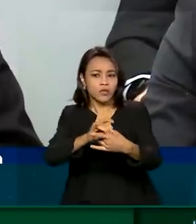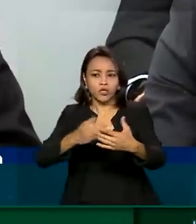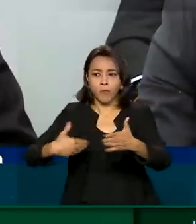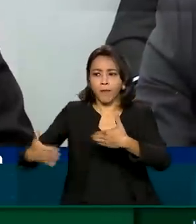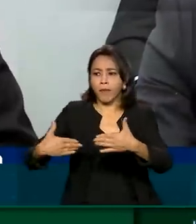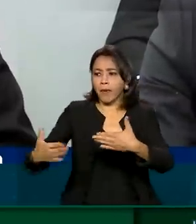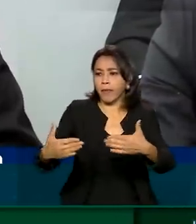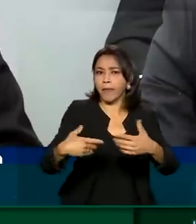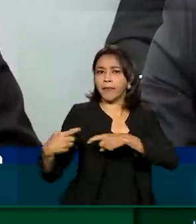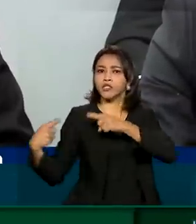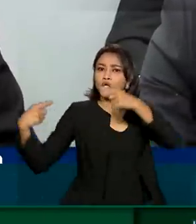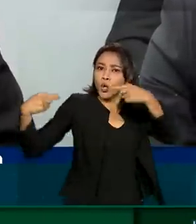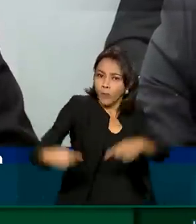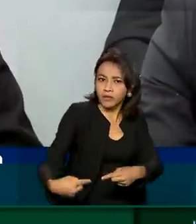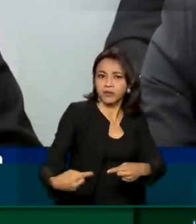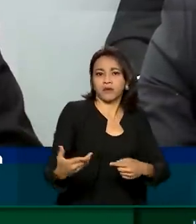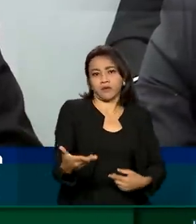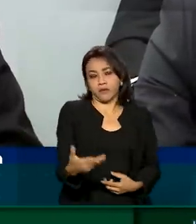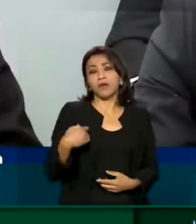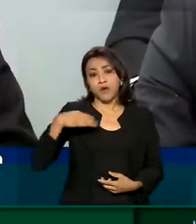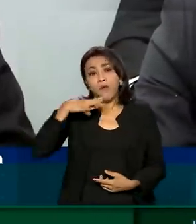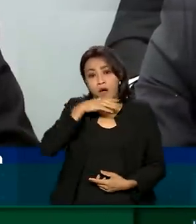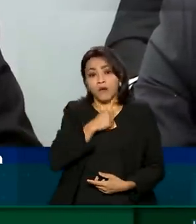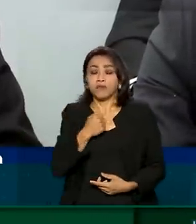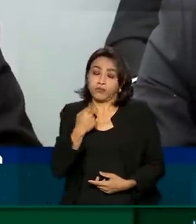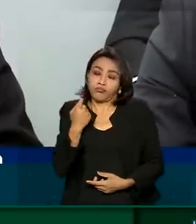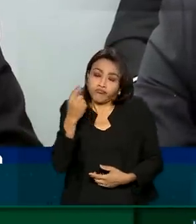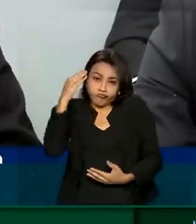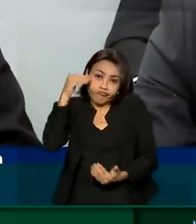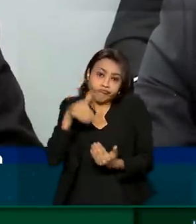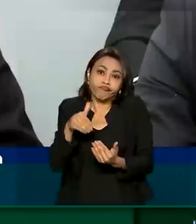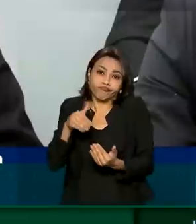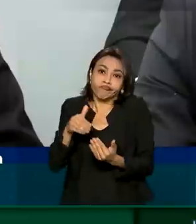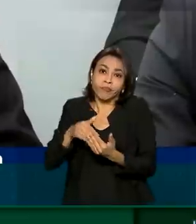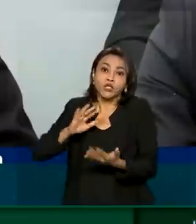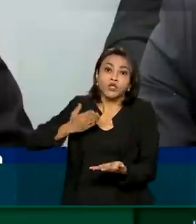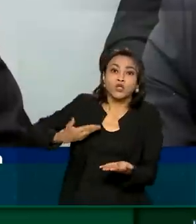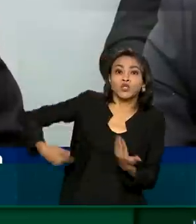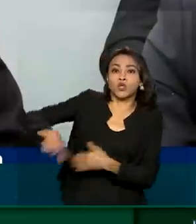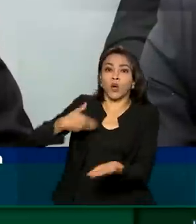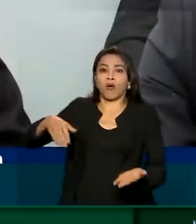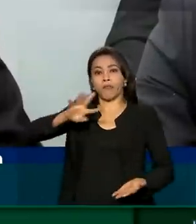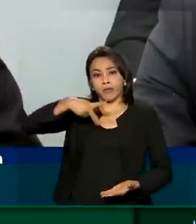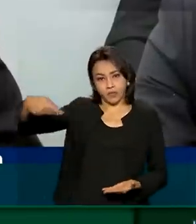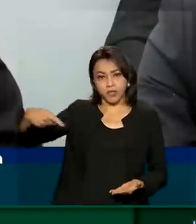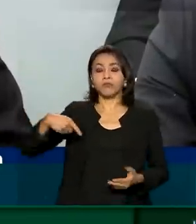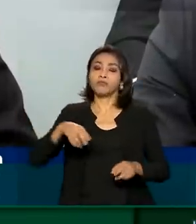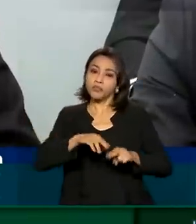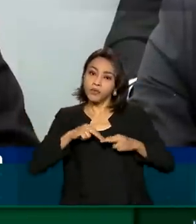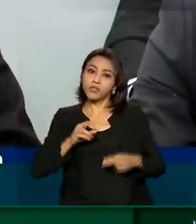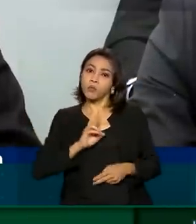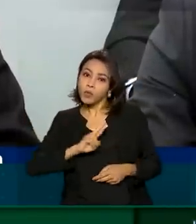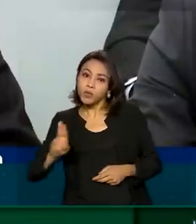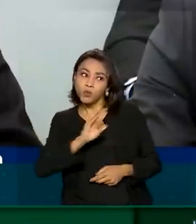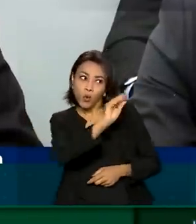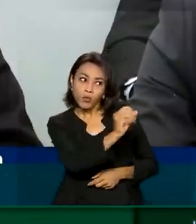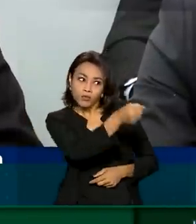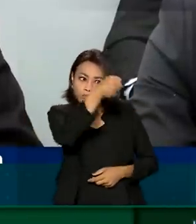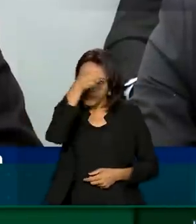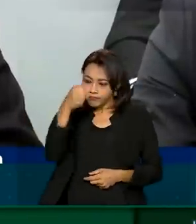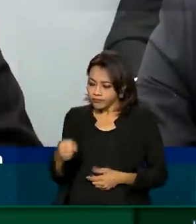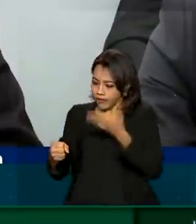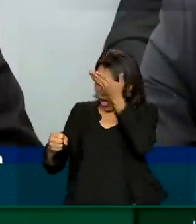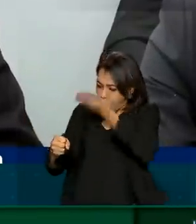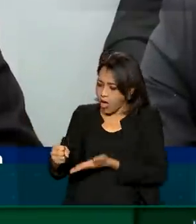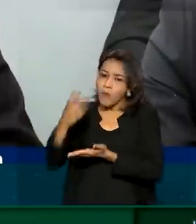Competição eu acho adequado a troca do presidente e é por isso que indiquei o Doutor Caio Paes de Andrade o que uma pessoa